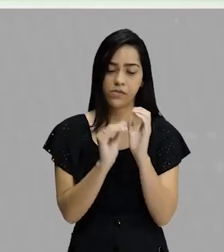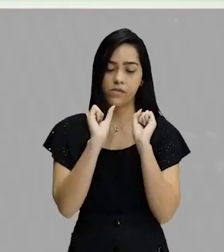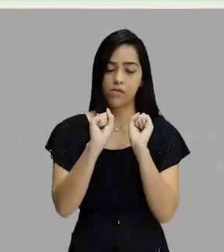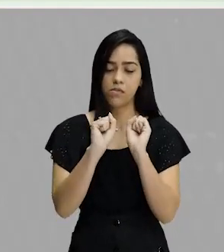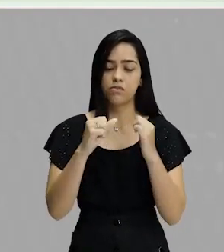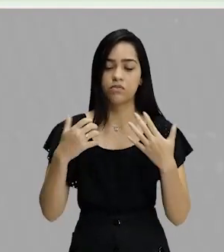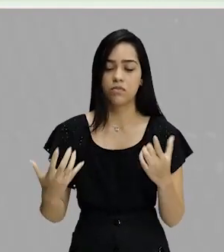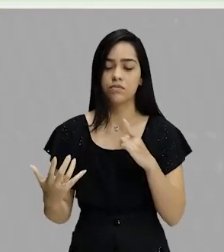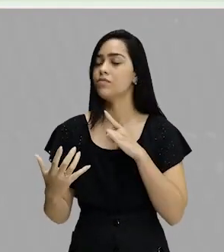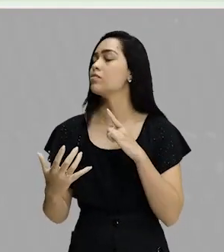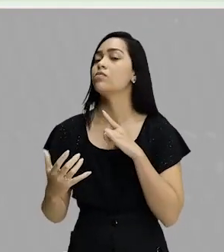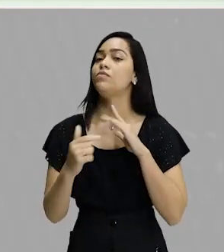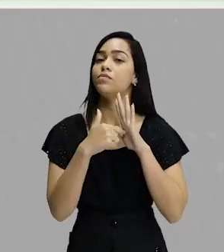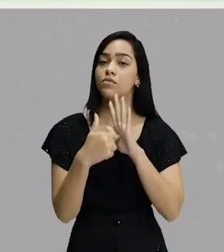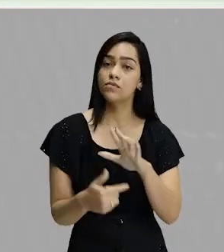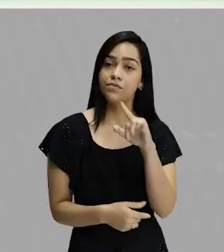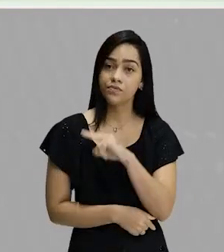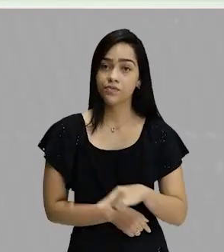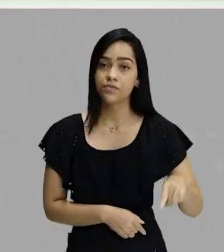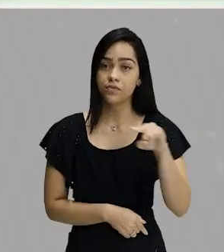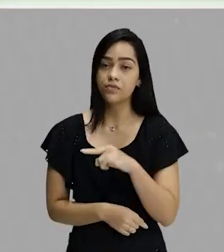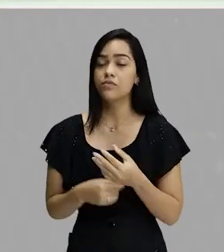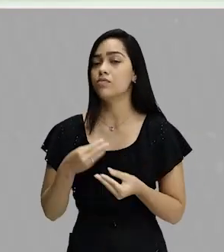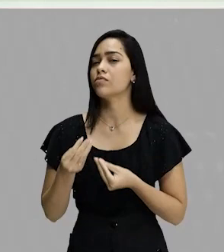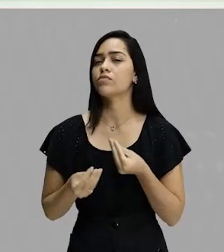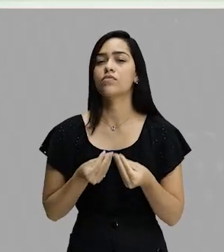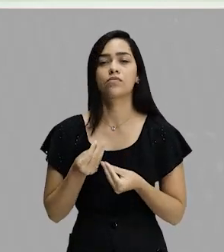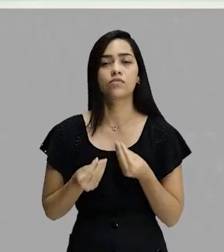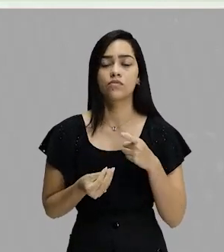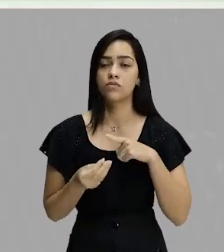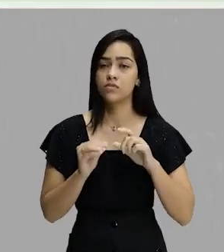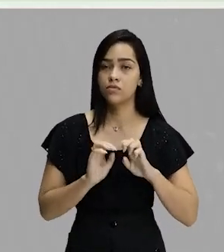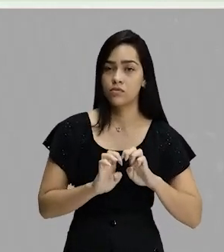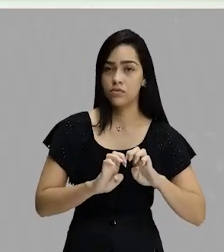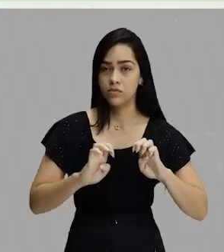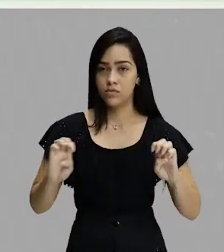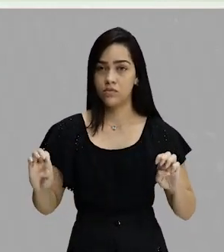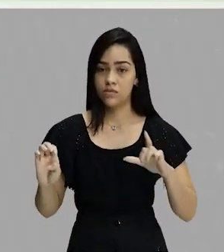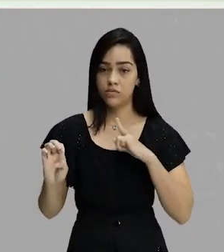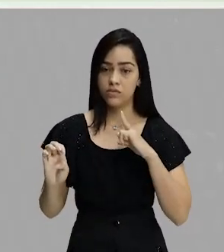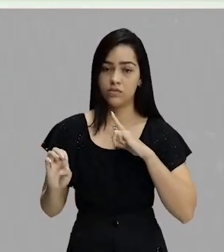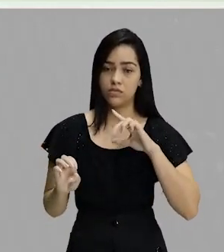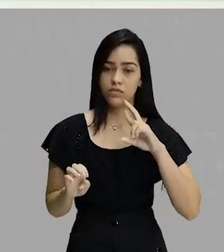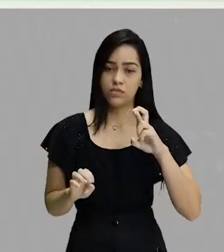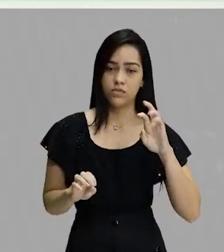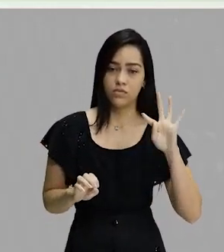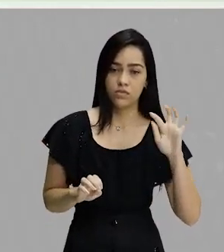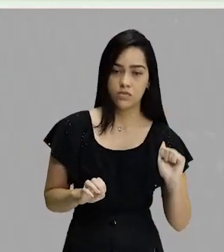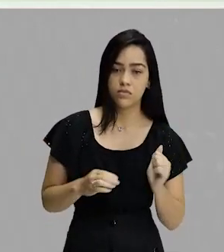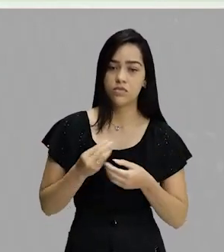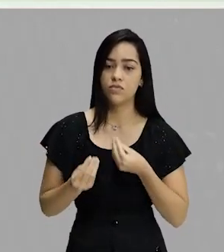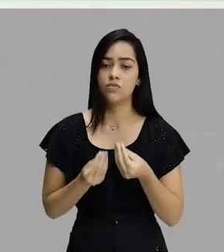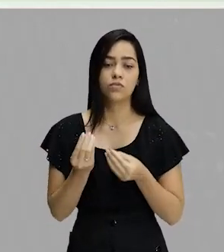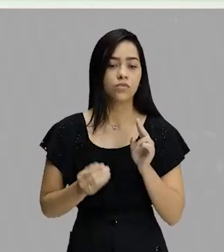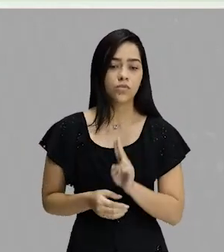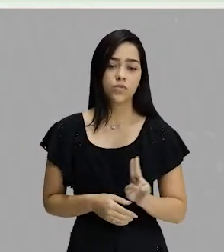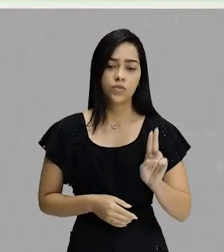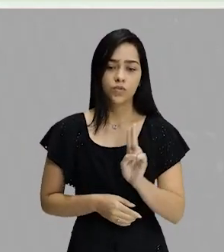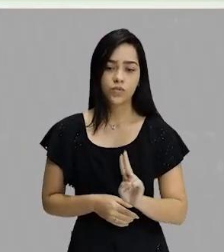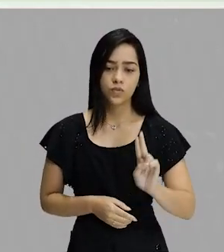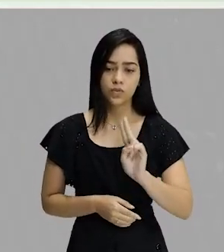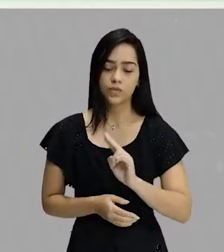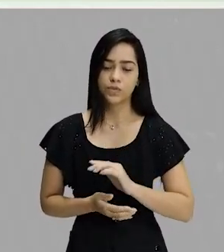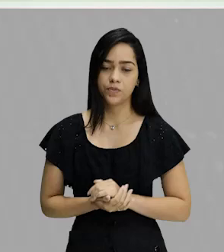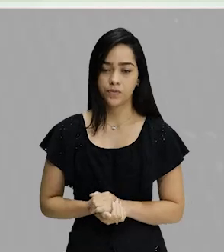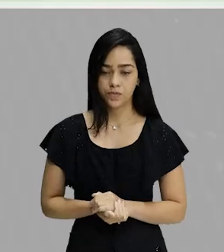poder demonstrar para vocês aqui como é que é a equação de uma reta, como é que é a forma de uma equação de